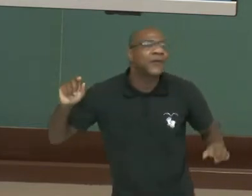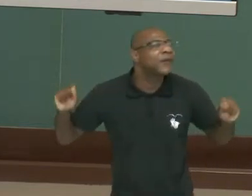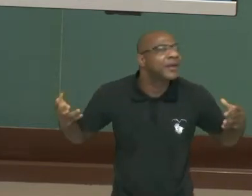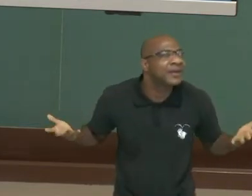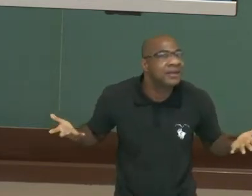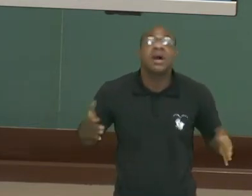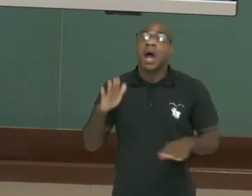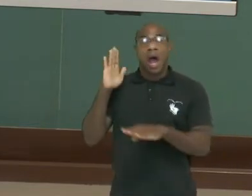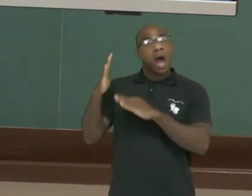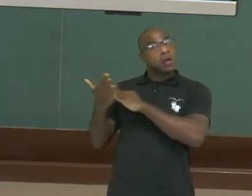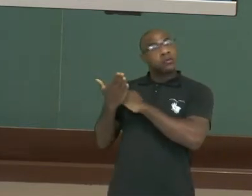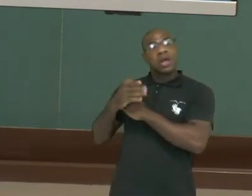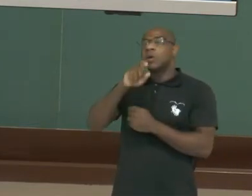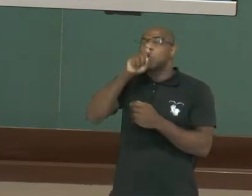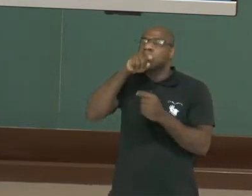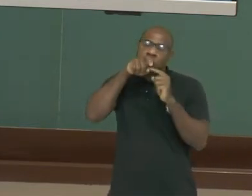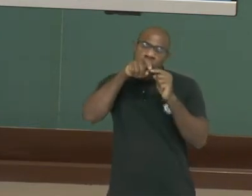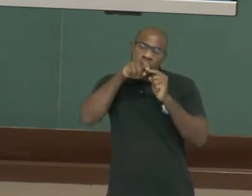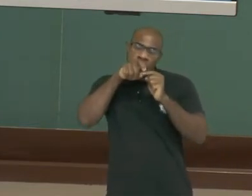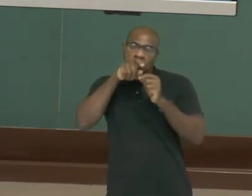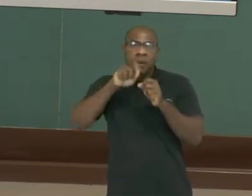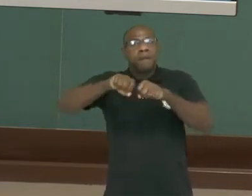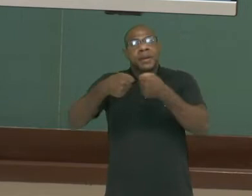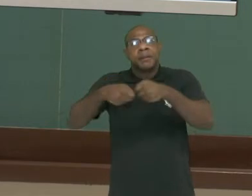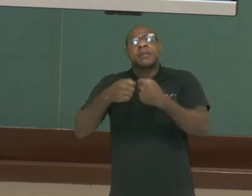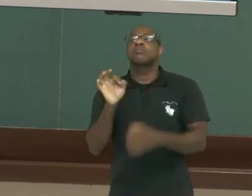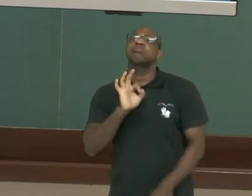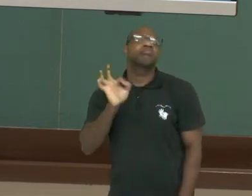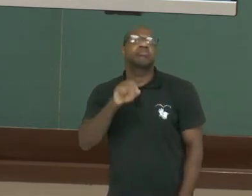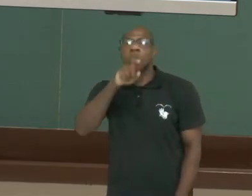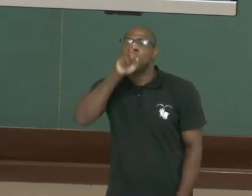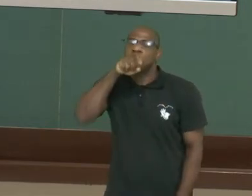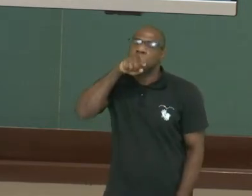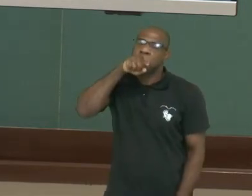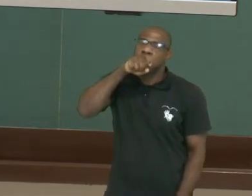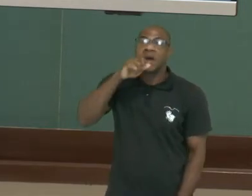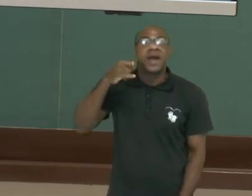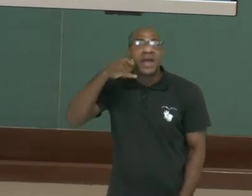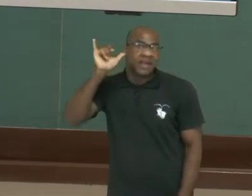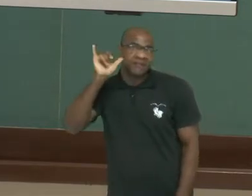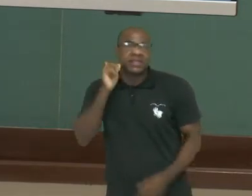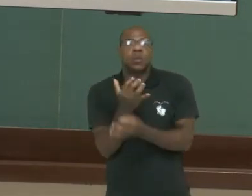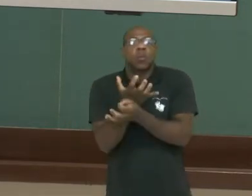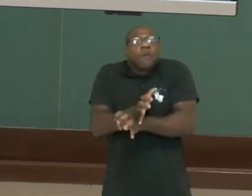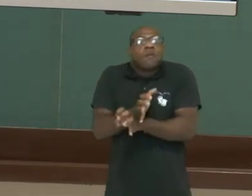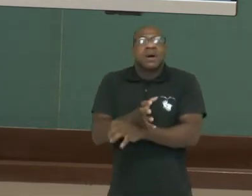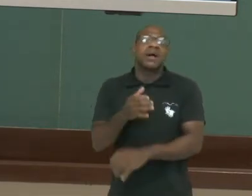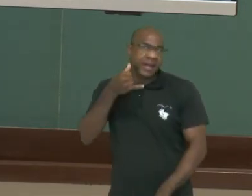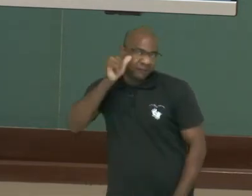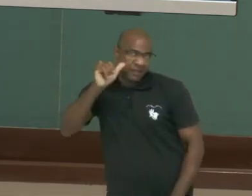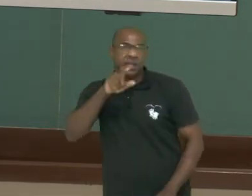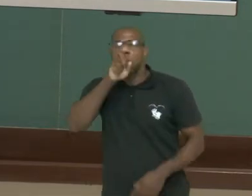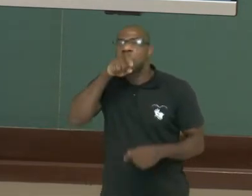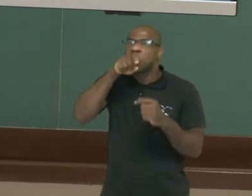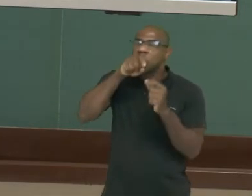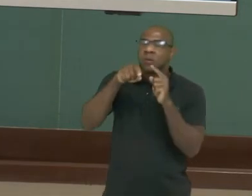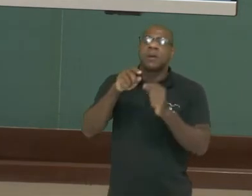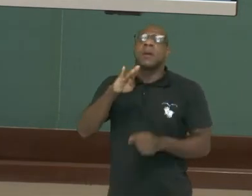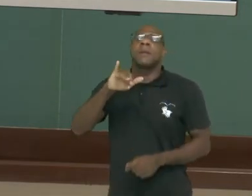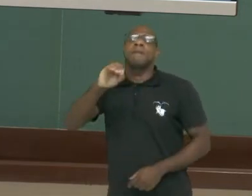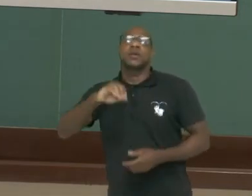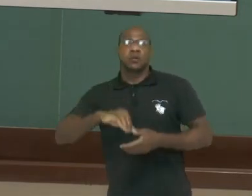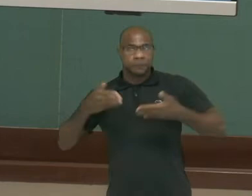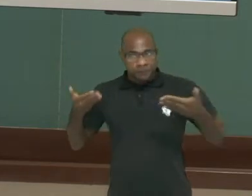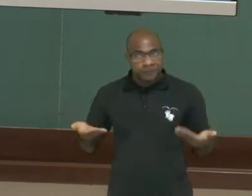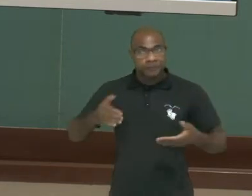também ajudando o bico não ficar quebradiço, tá? Evitando então o ressecamento ali então do bico, ok? Muito